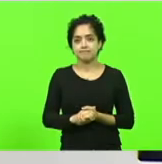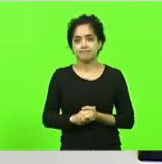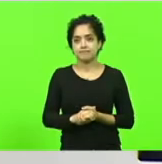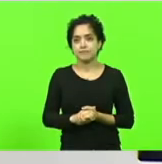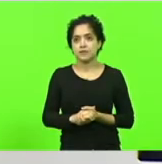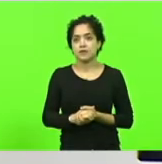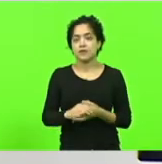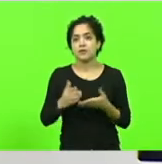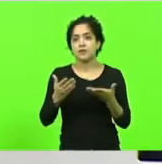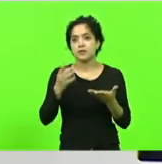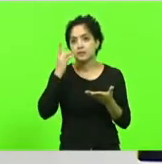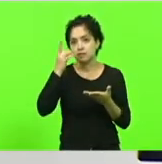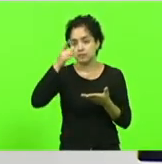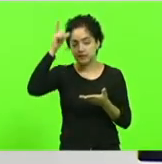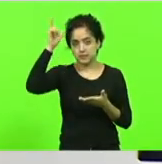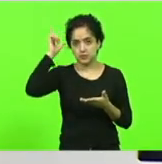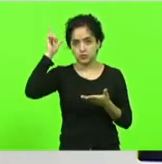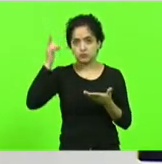Deputado Sargento Lima,